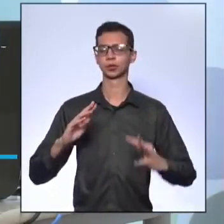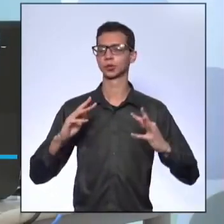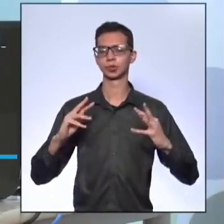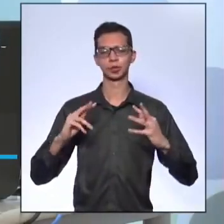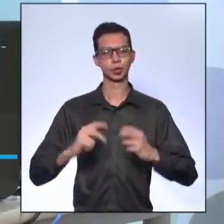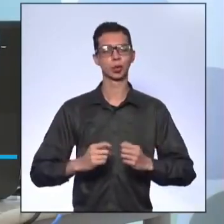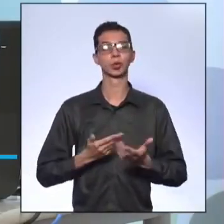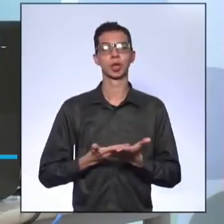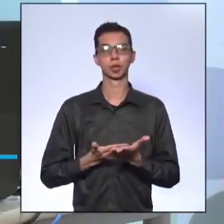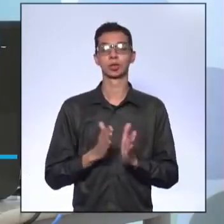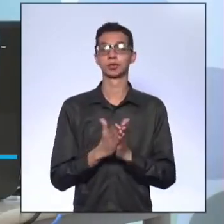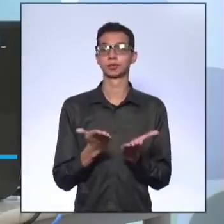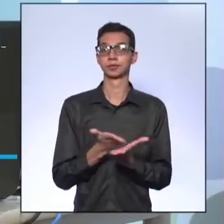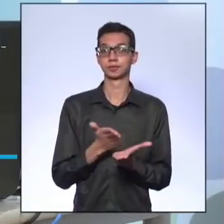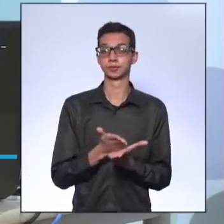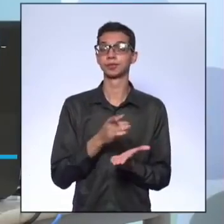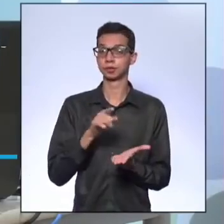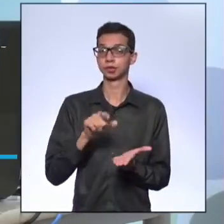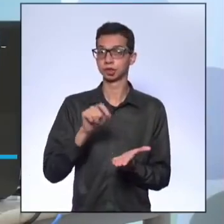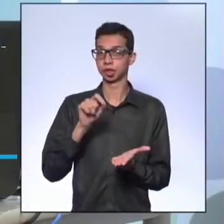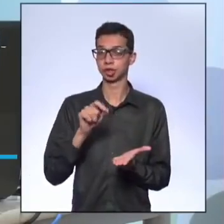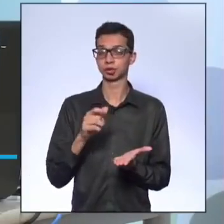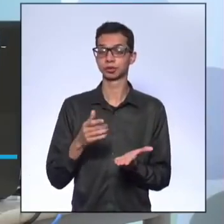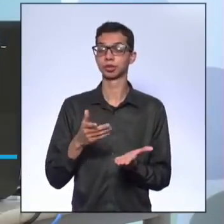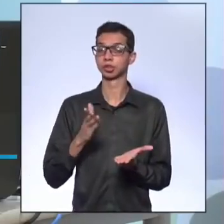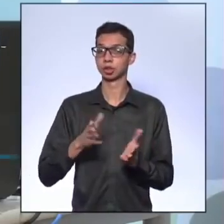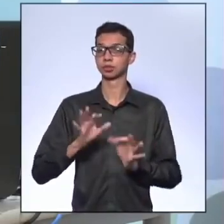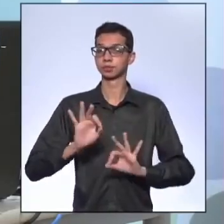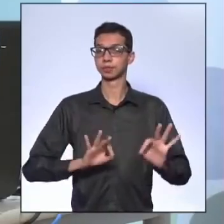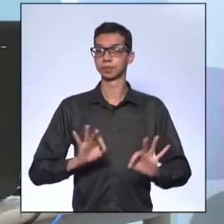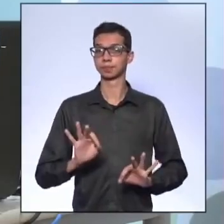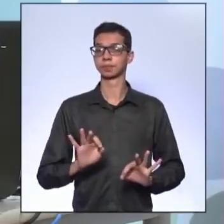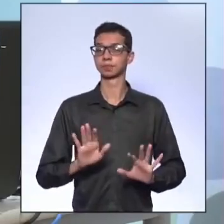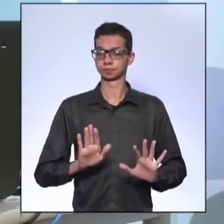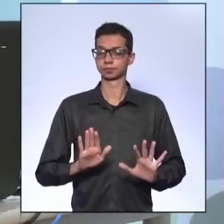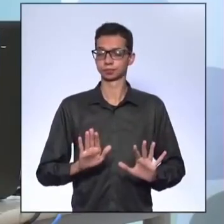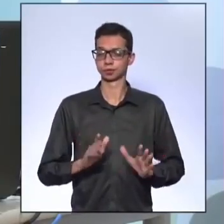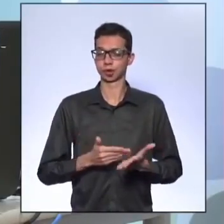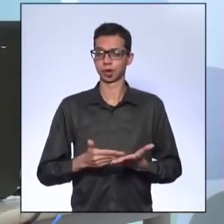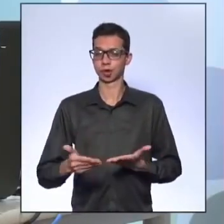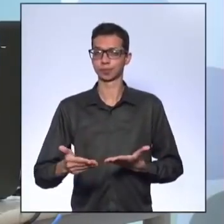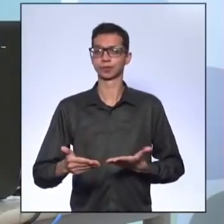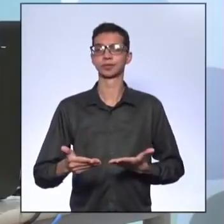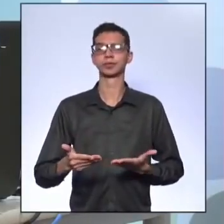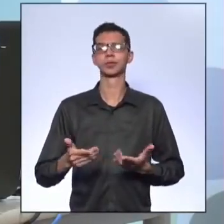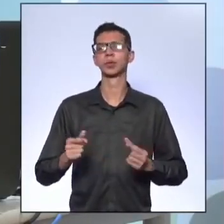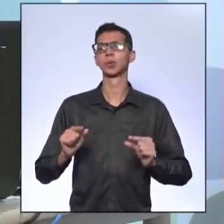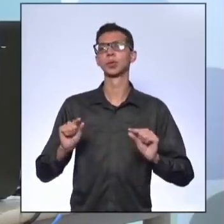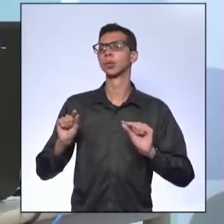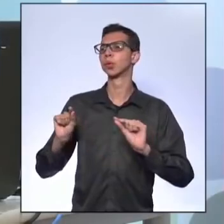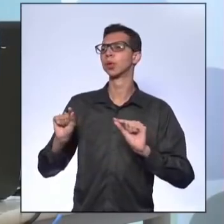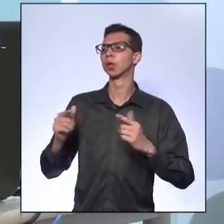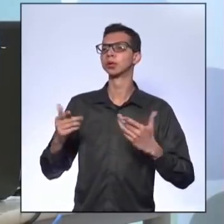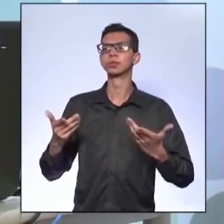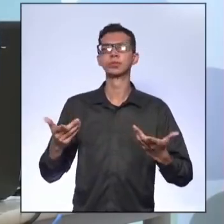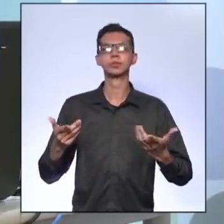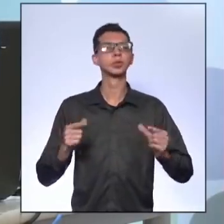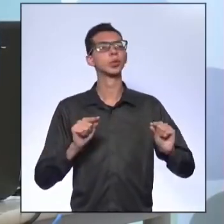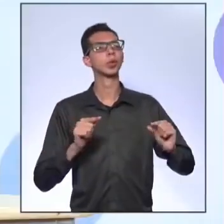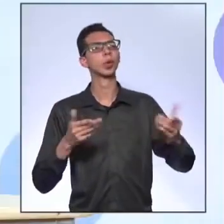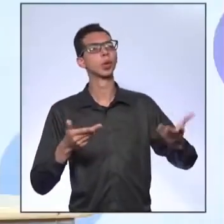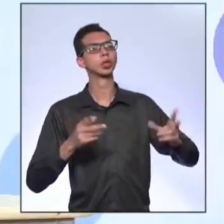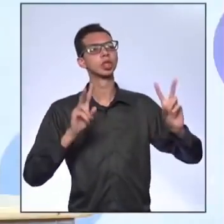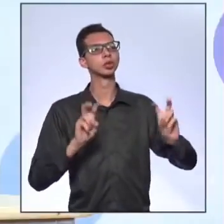ser com a apostila. Então, separa aí para a gente já começar a trabalhar. E aí, professor Mauro, o que a gente vai trabalhar hoje mesmo? Qual o assunto?